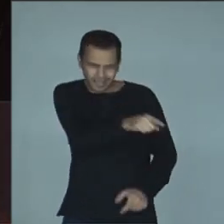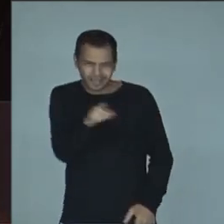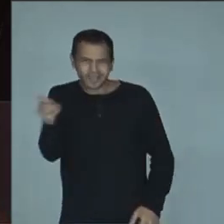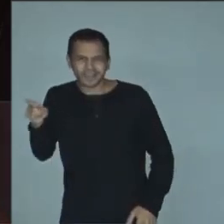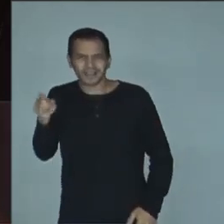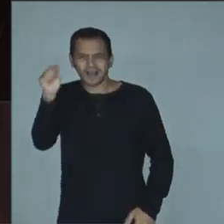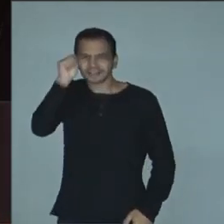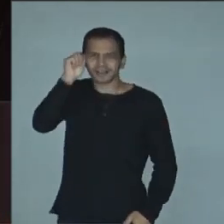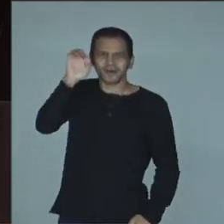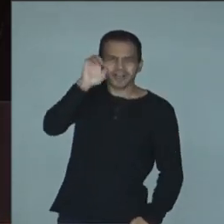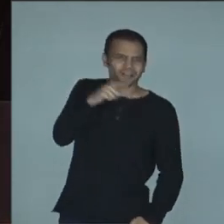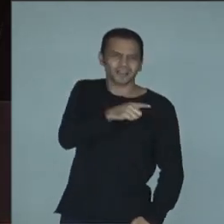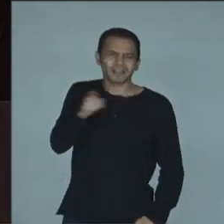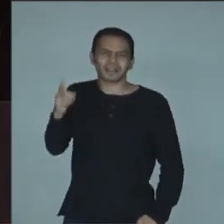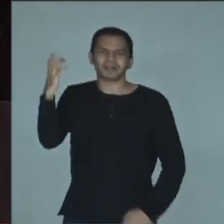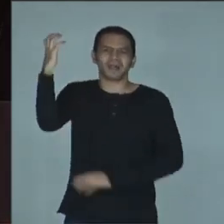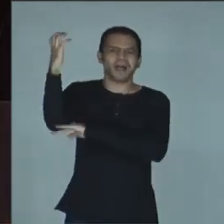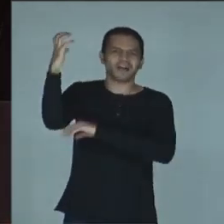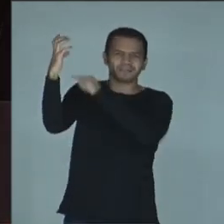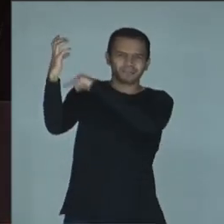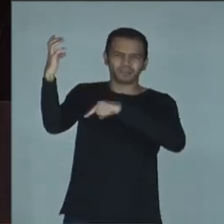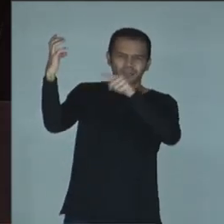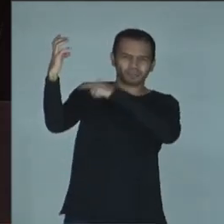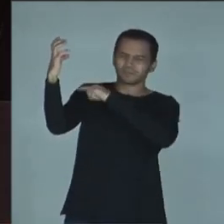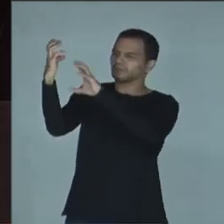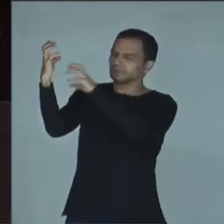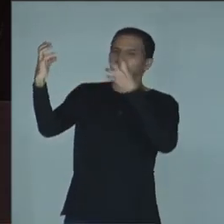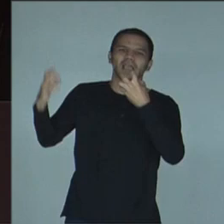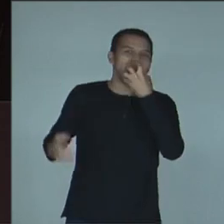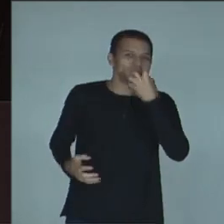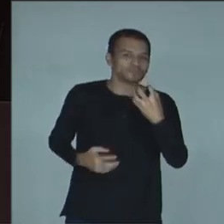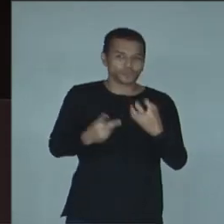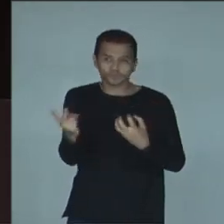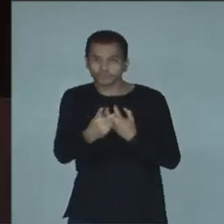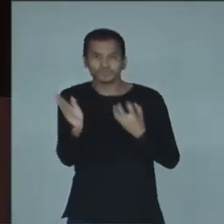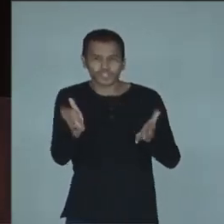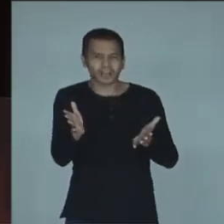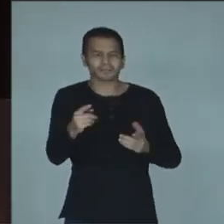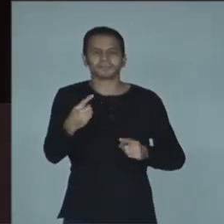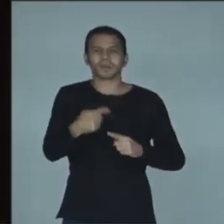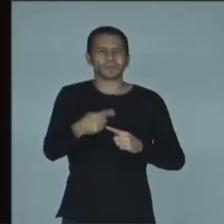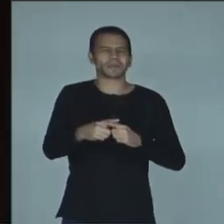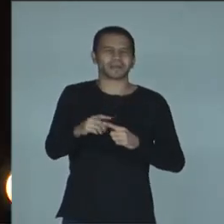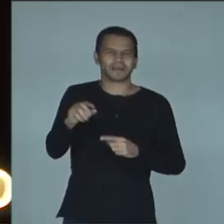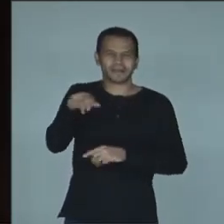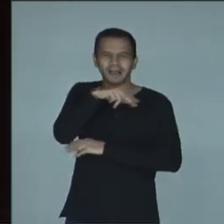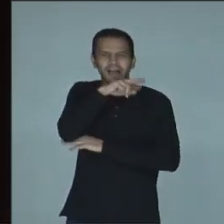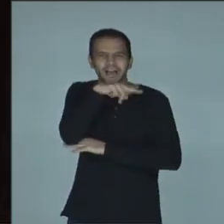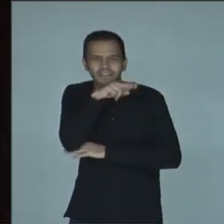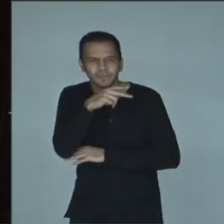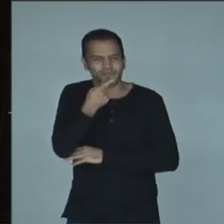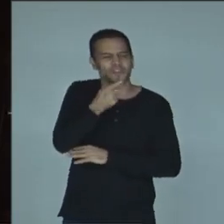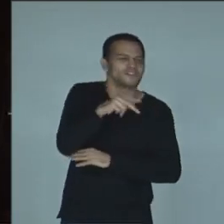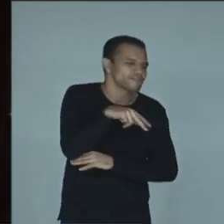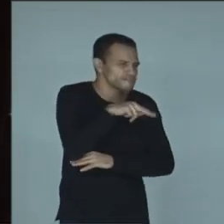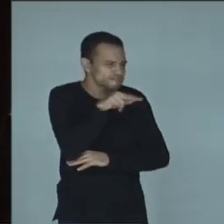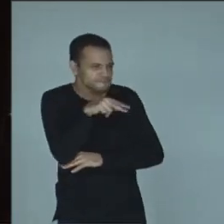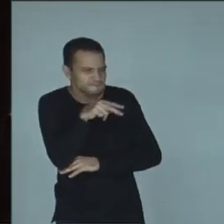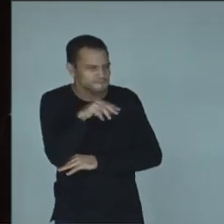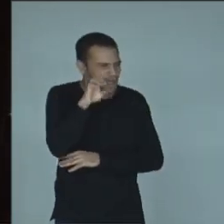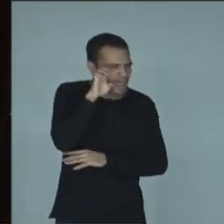Mal Versículo 4 e 5 vai dizer isso sabe por quê Porque a serpente falou para EVA ou Eva